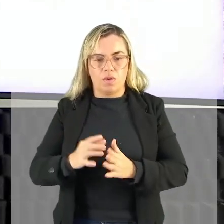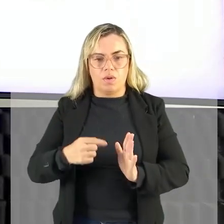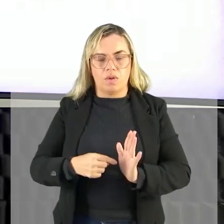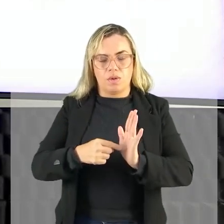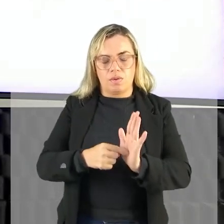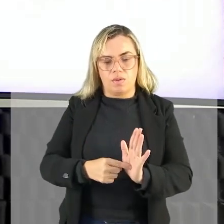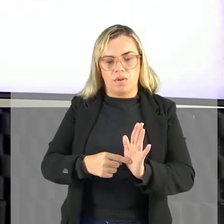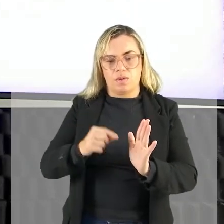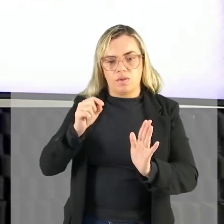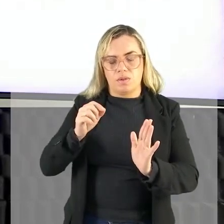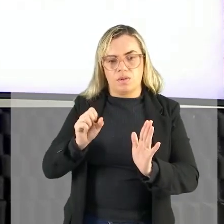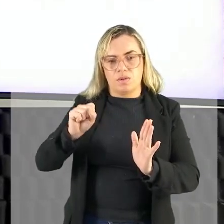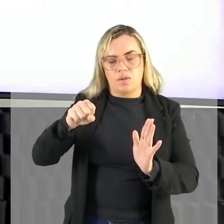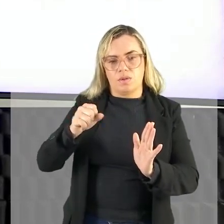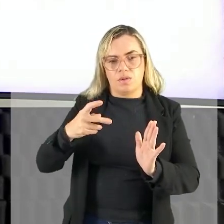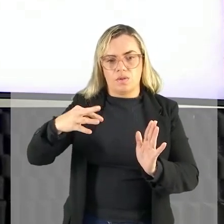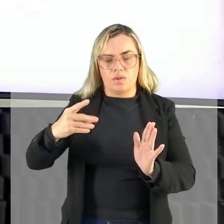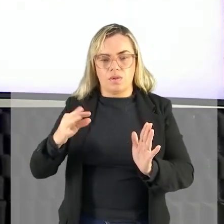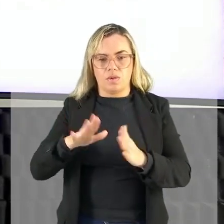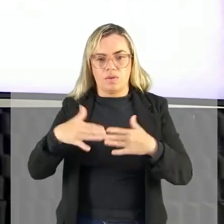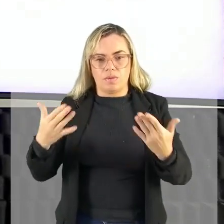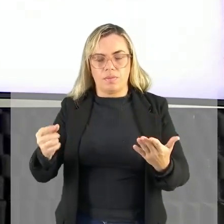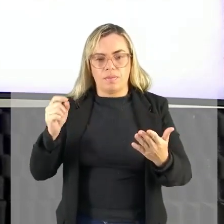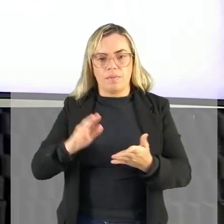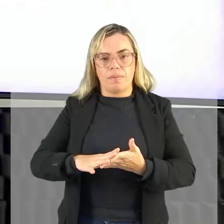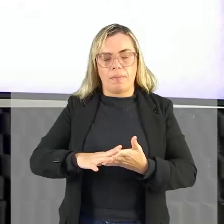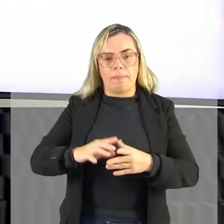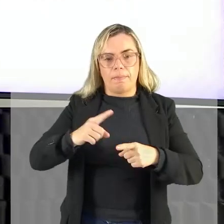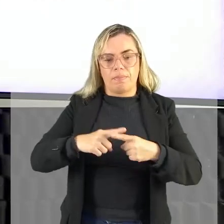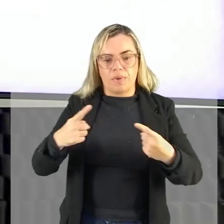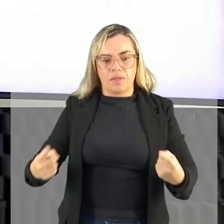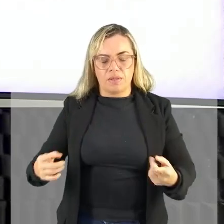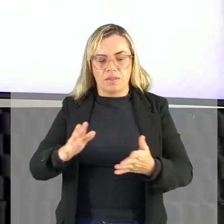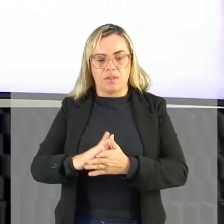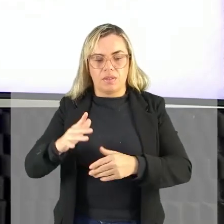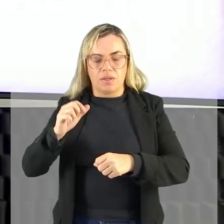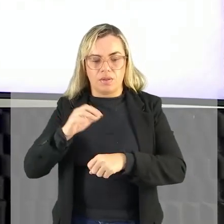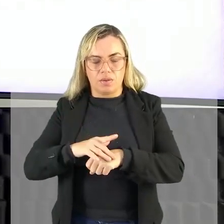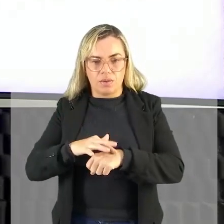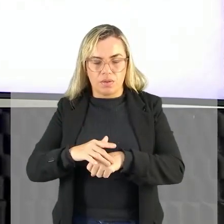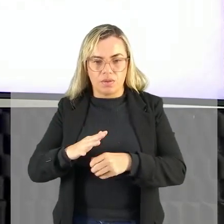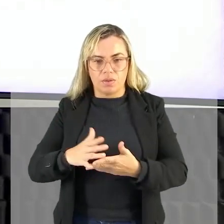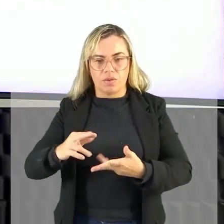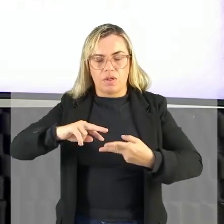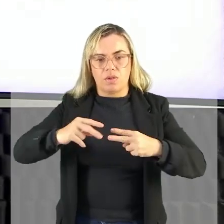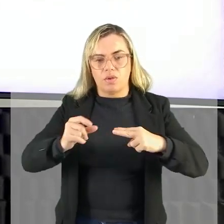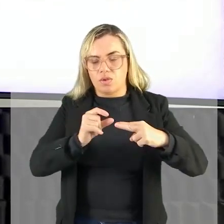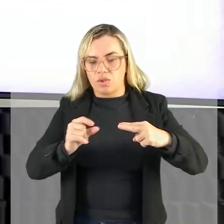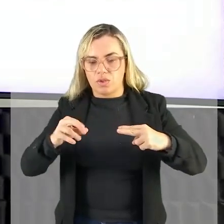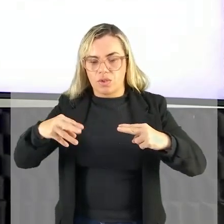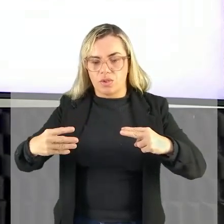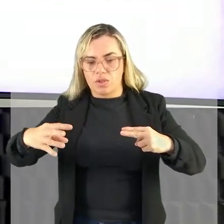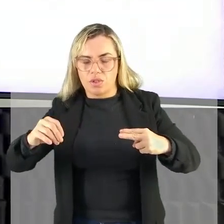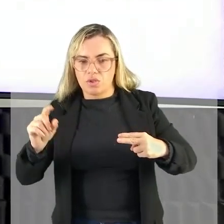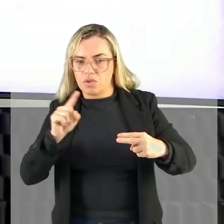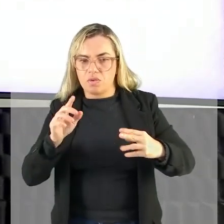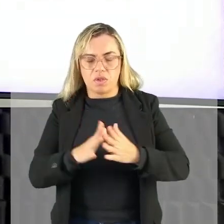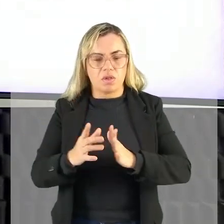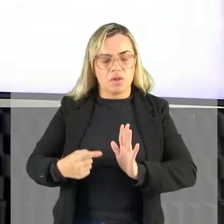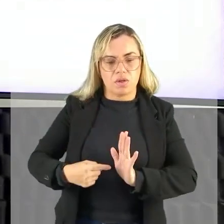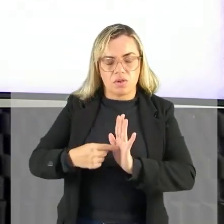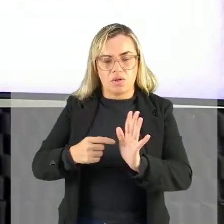expressar. Mas se ela está no gene inativo, ela não vai se expressar, né? Então,